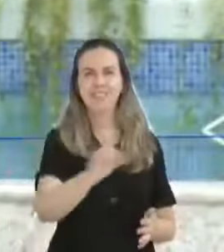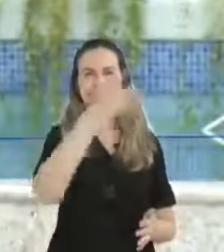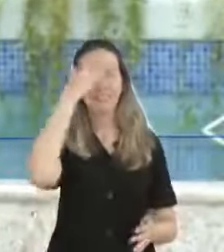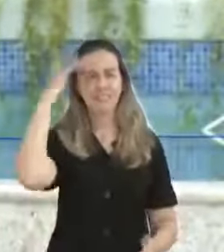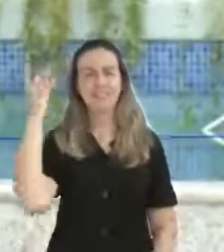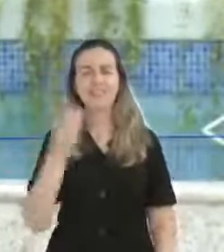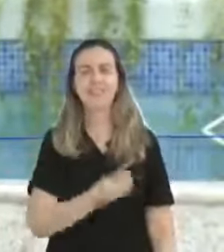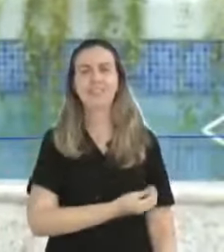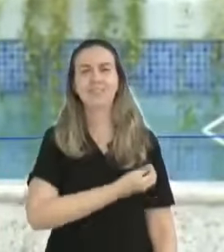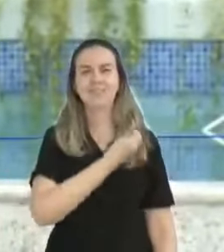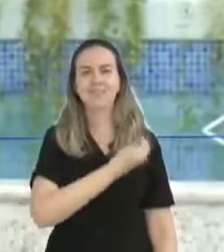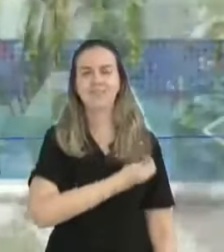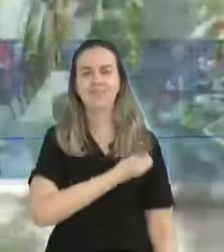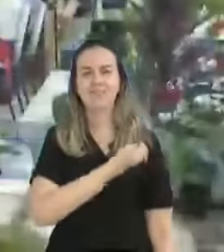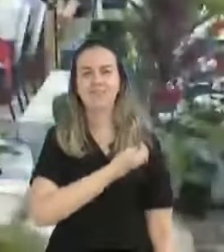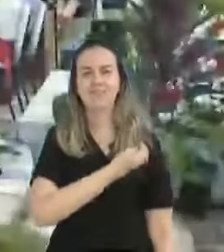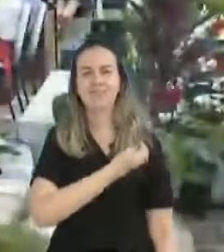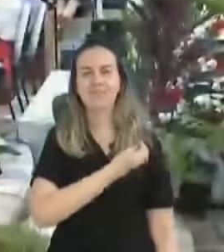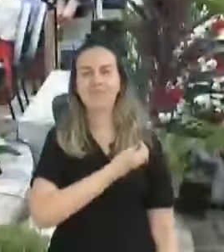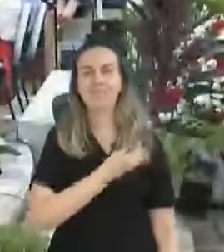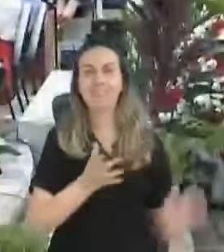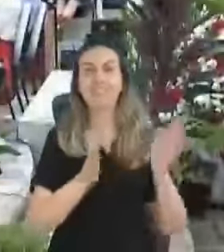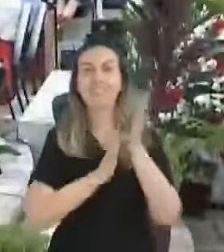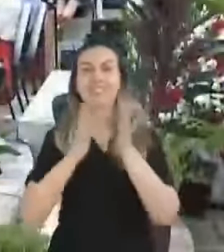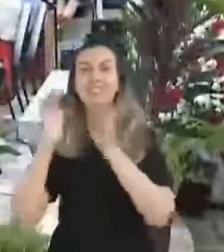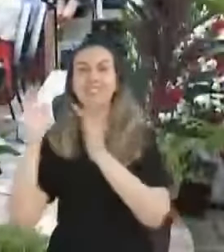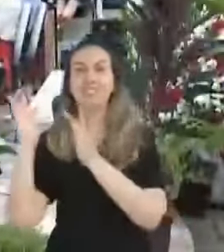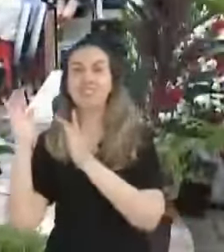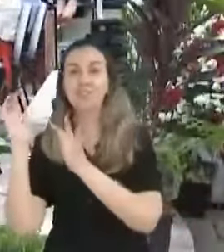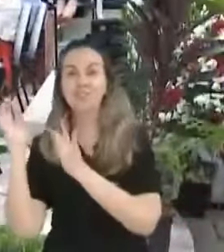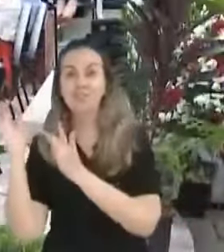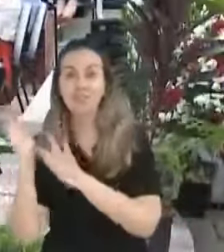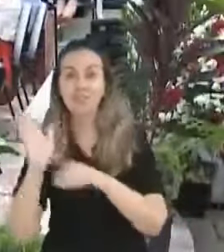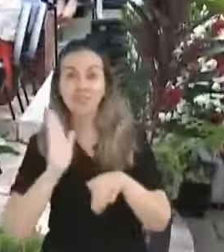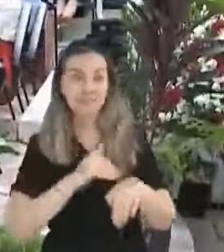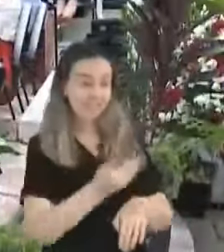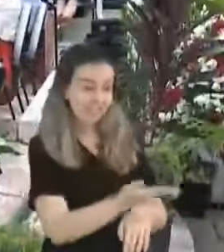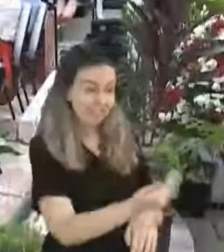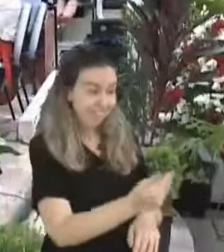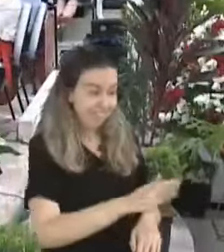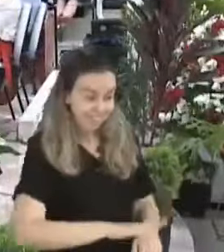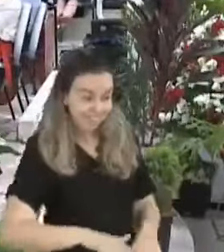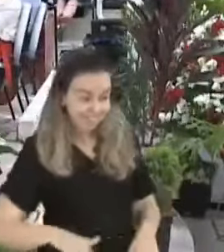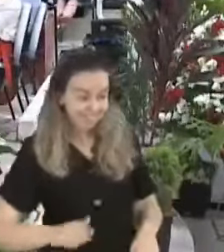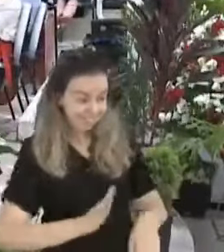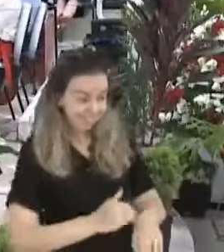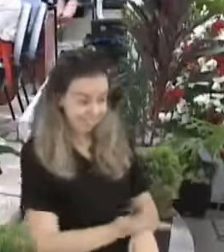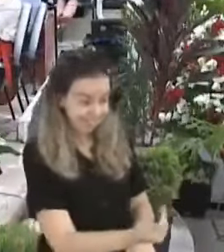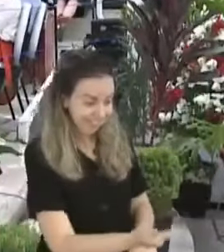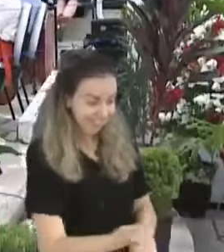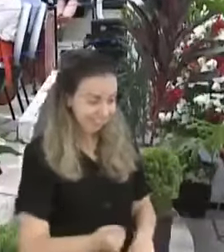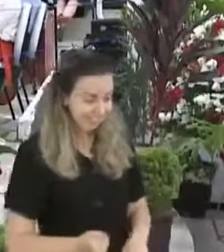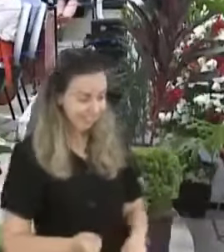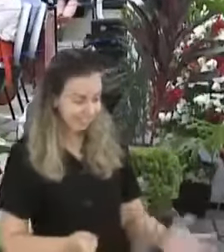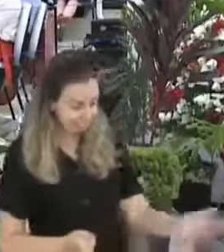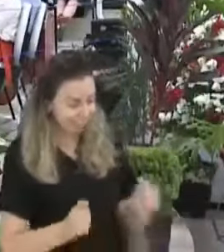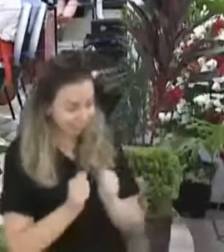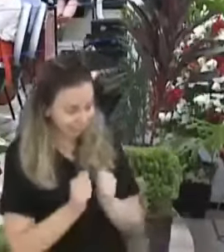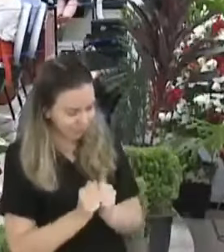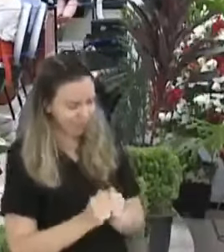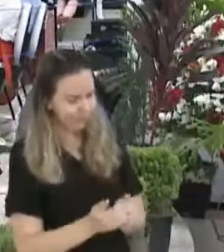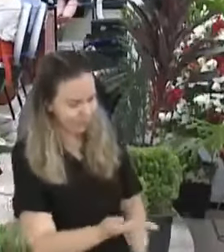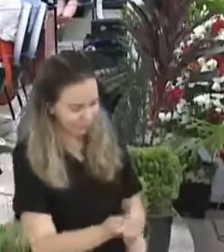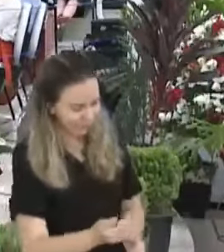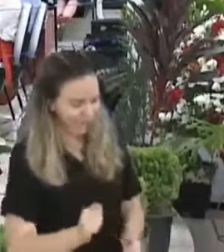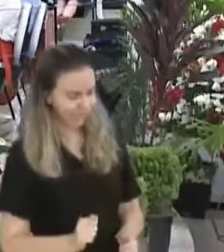capítulo 18 e no versículo 3, que Jesus pegou uma das criancinhas e disse: olha, se